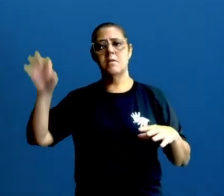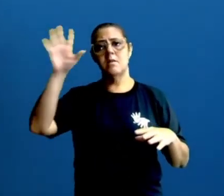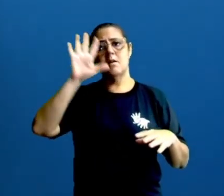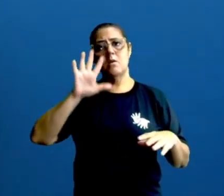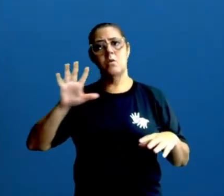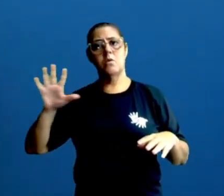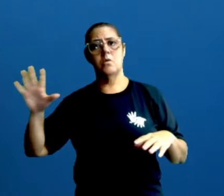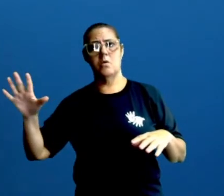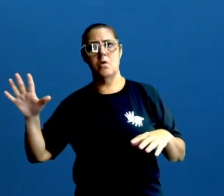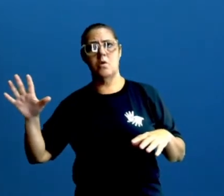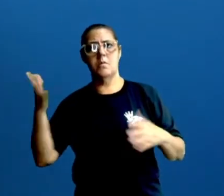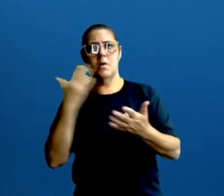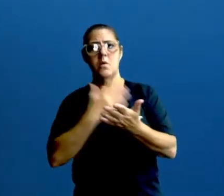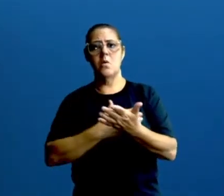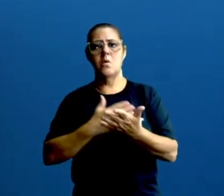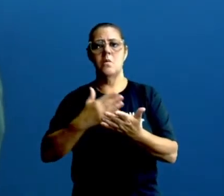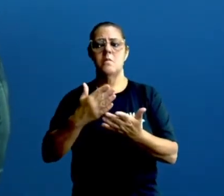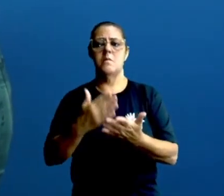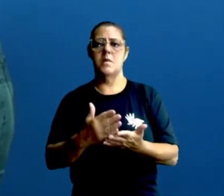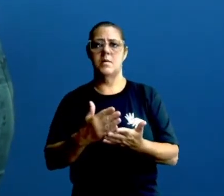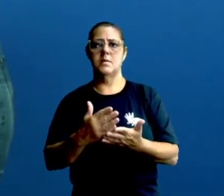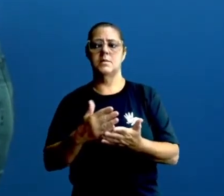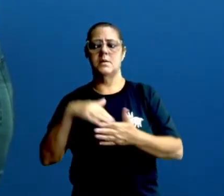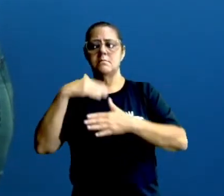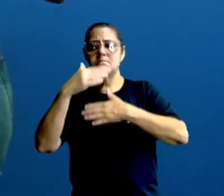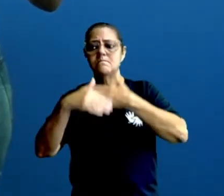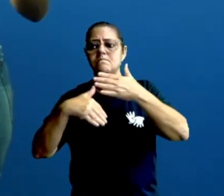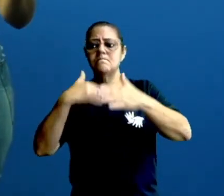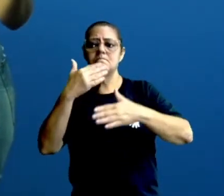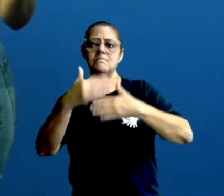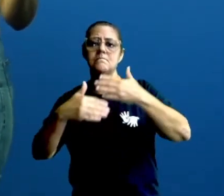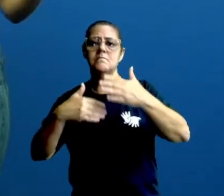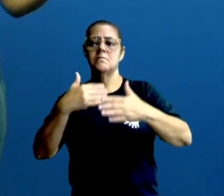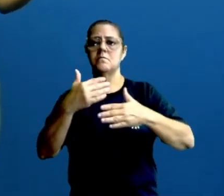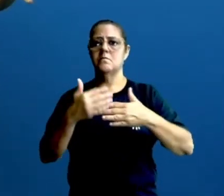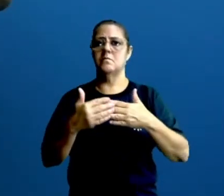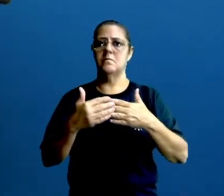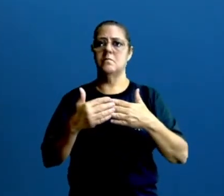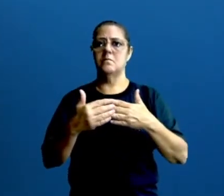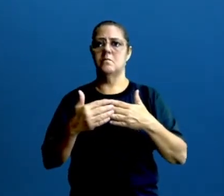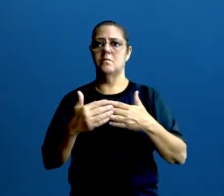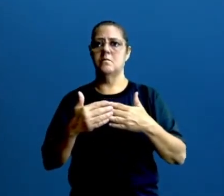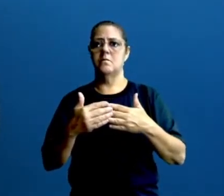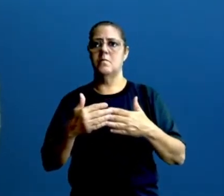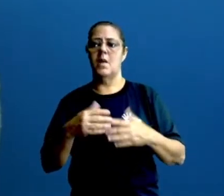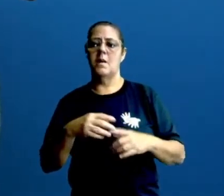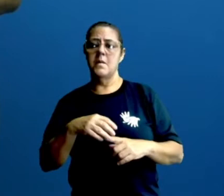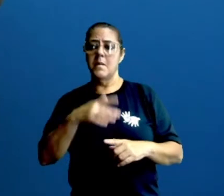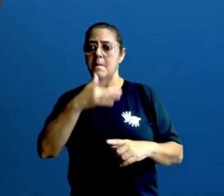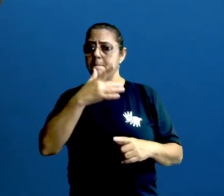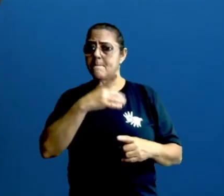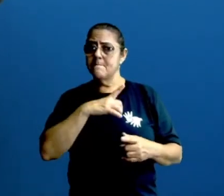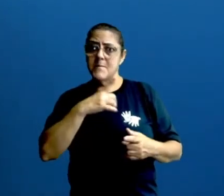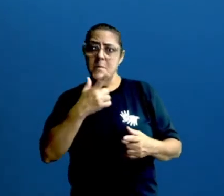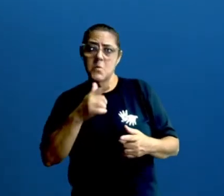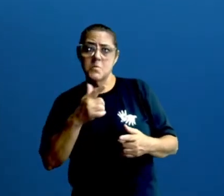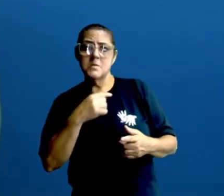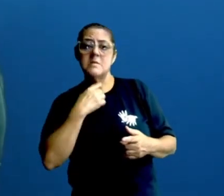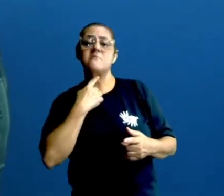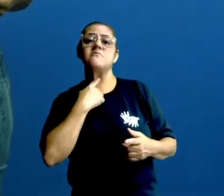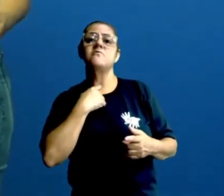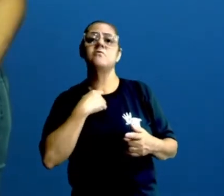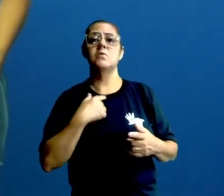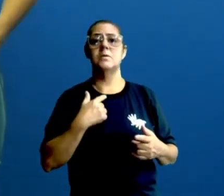Europa, elas começam a se propagar. Então, aquela elite que não tinha mais o interesse de